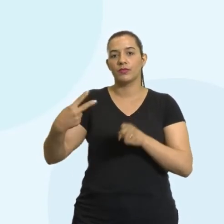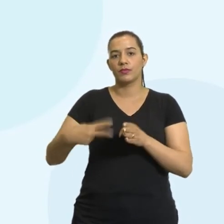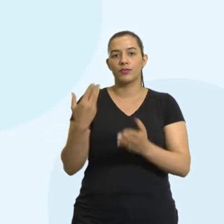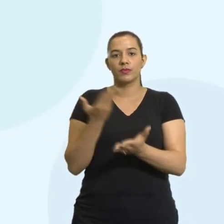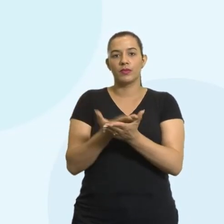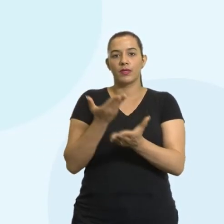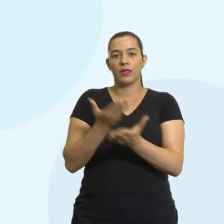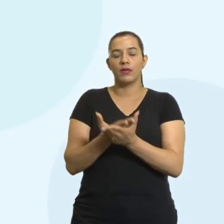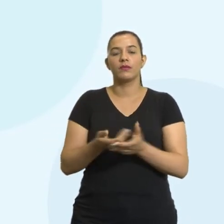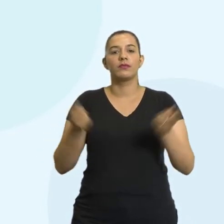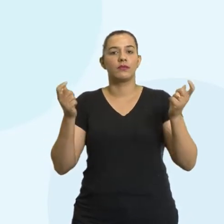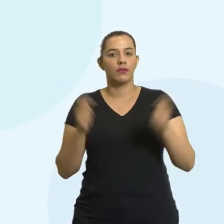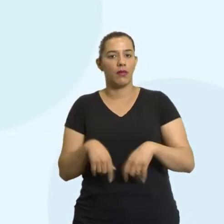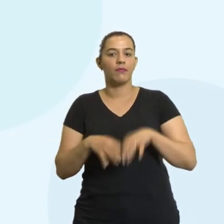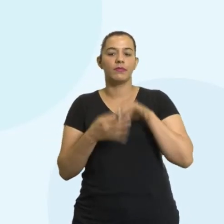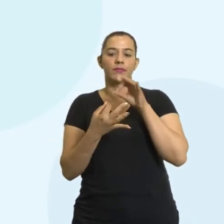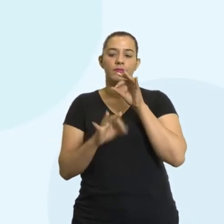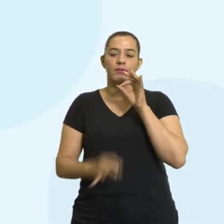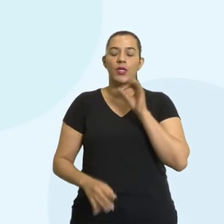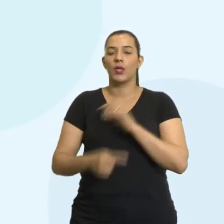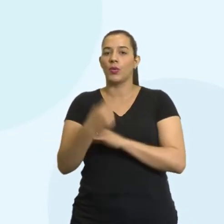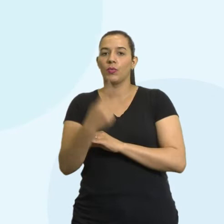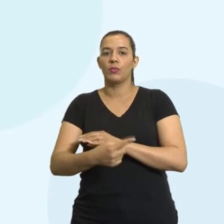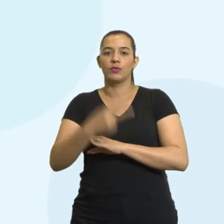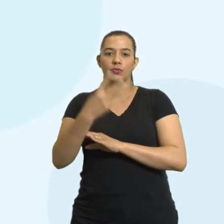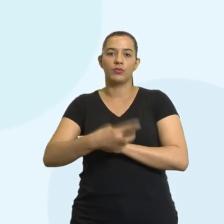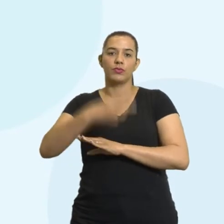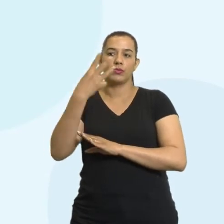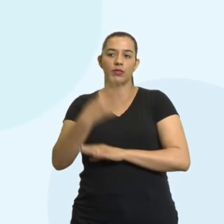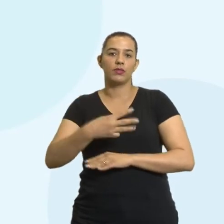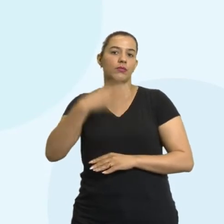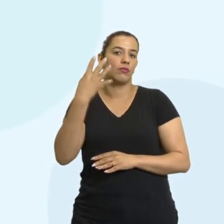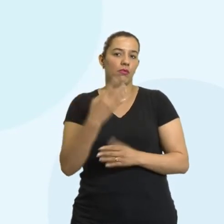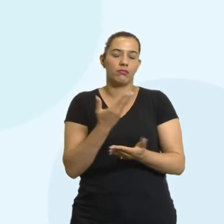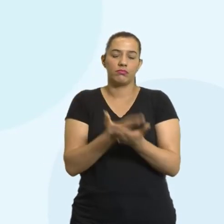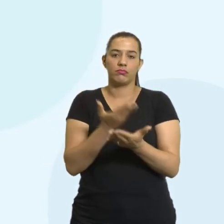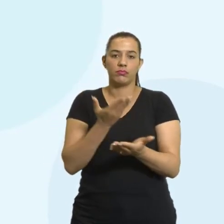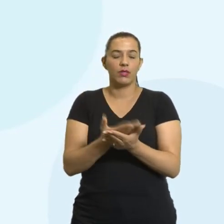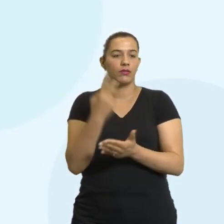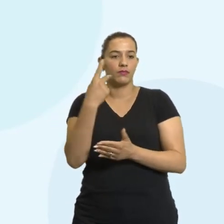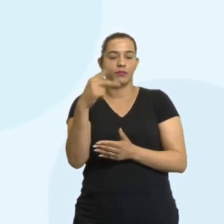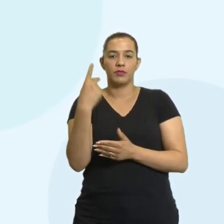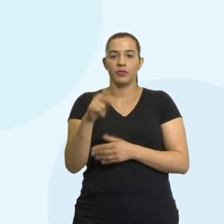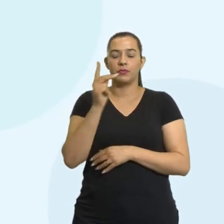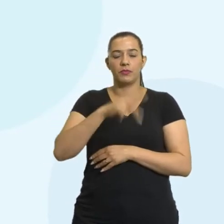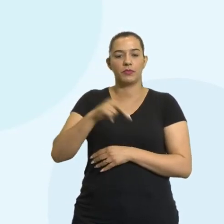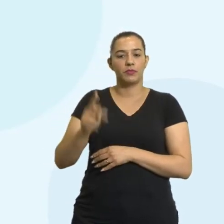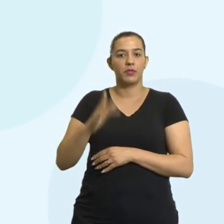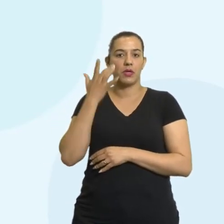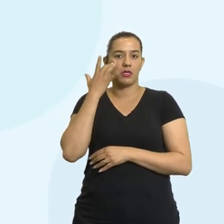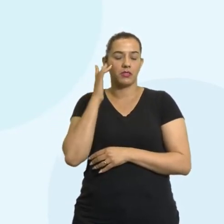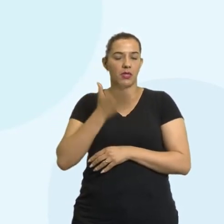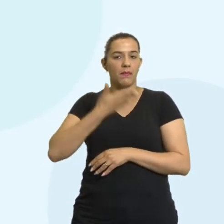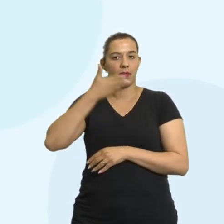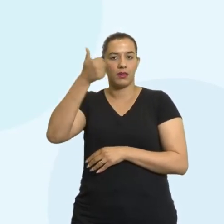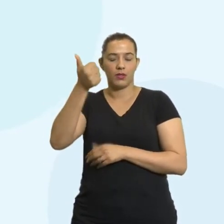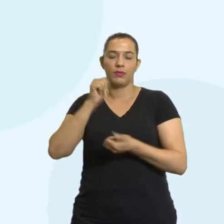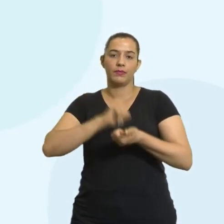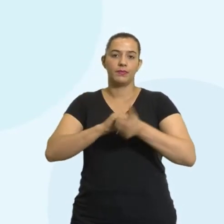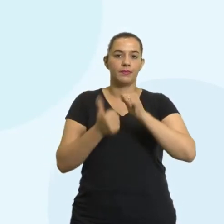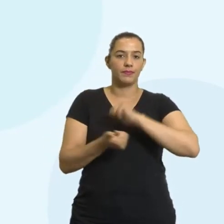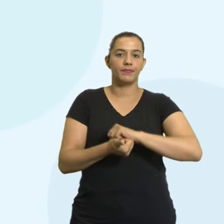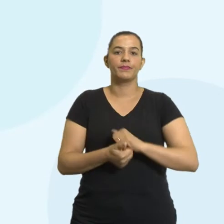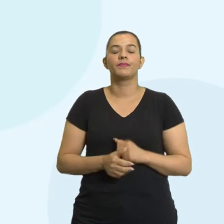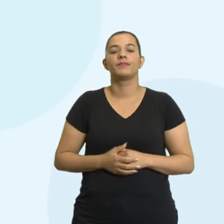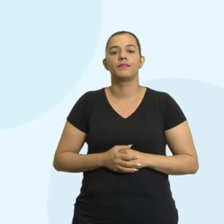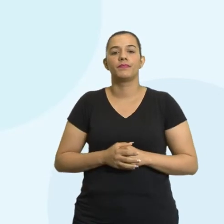claro que pode se estender para 1, 2, 3, 4 aulas, né, o que você, professor, achar mais adequado Pode colocar